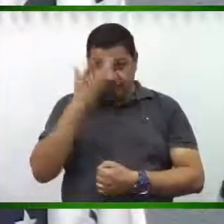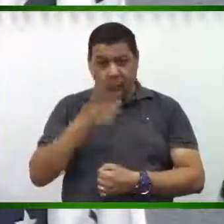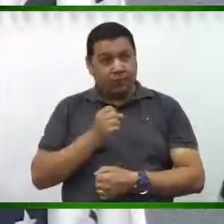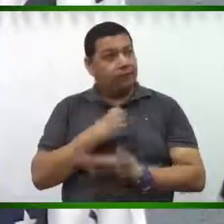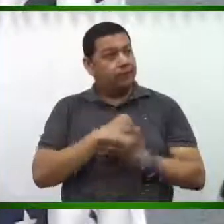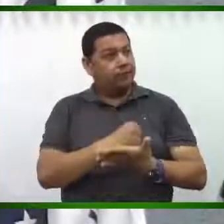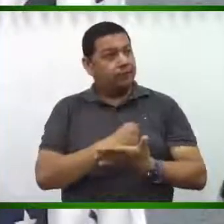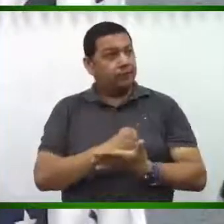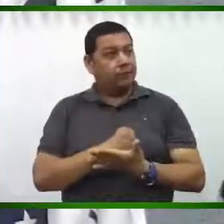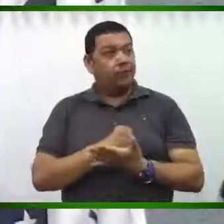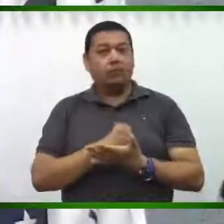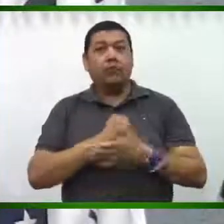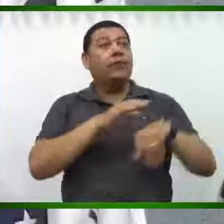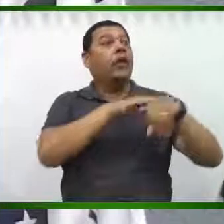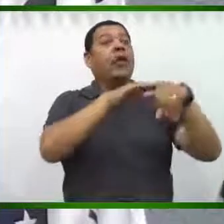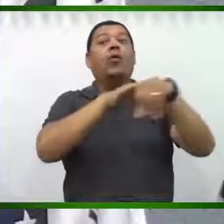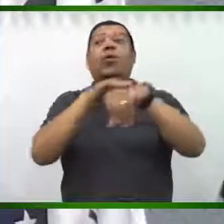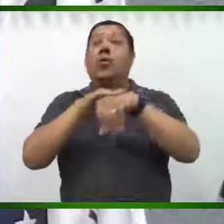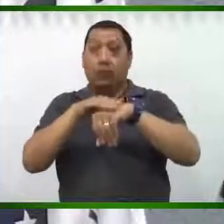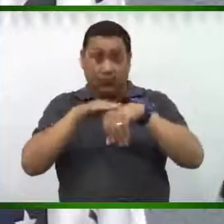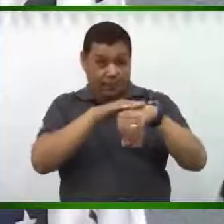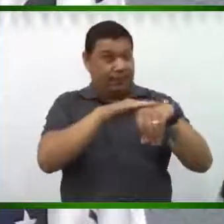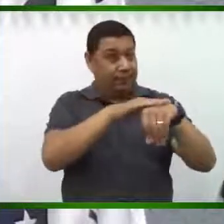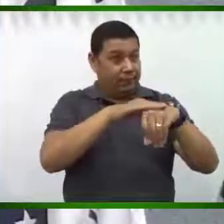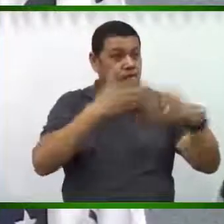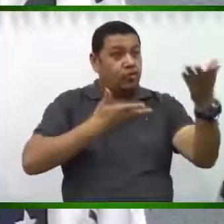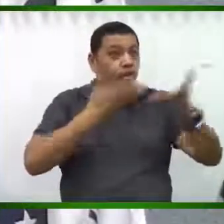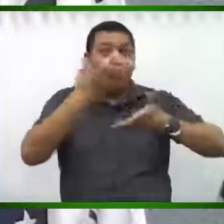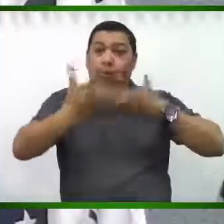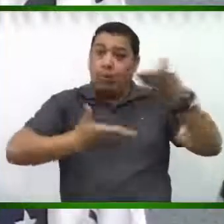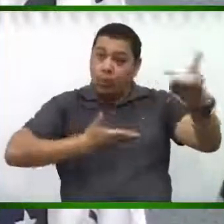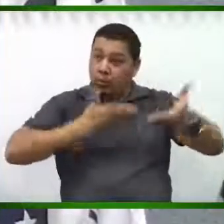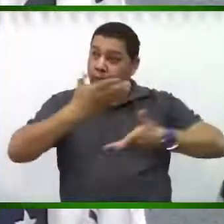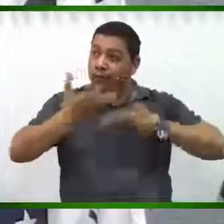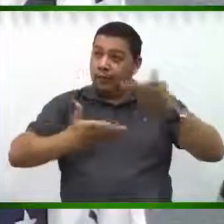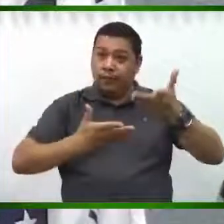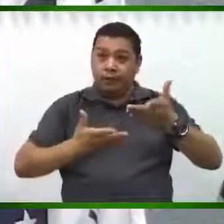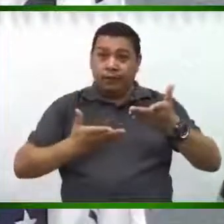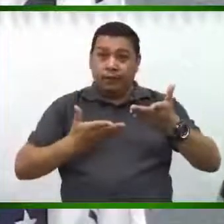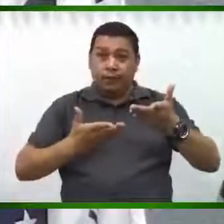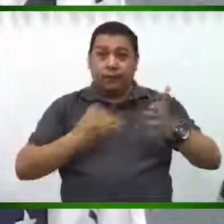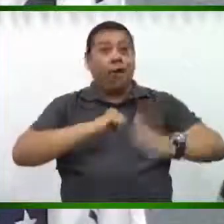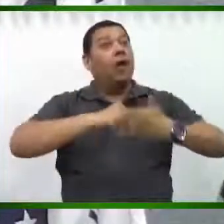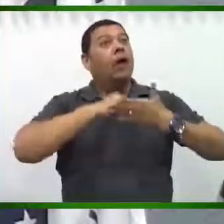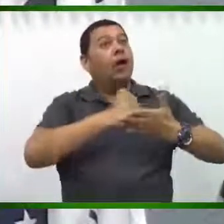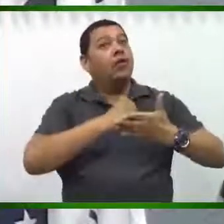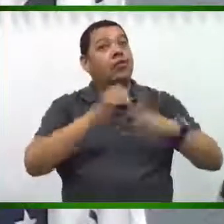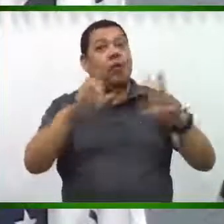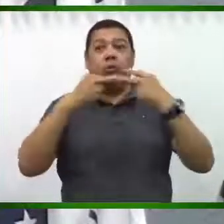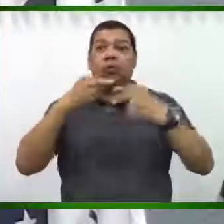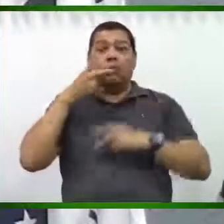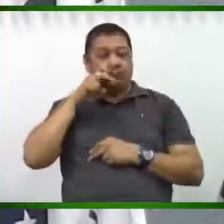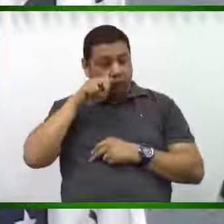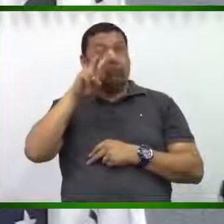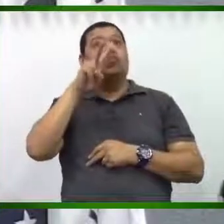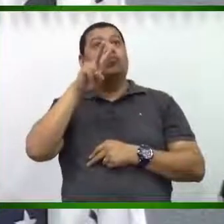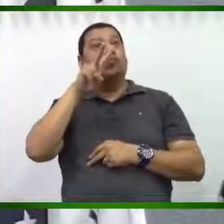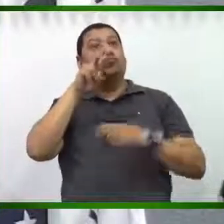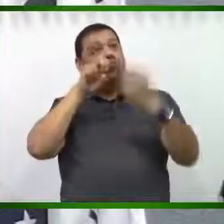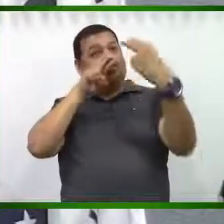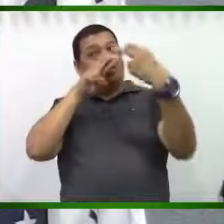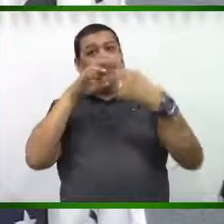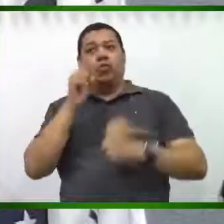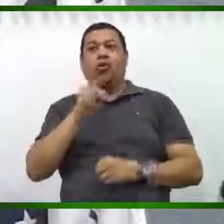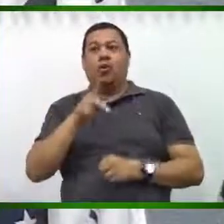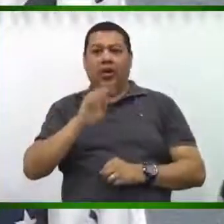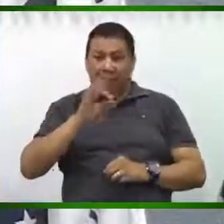ali. Conversa com o povo, verdadeiramente. Dá atenção para os pacientes.